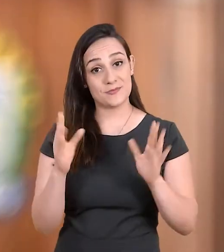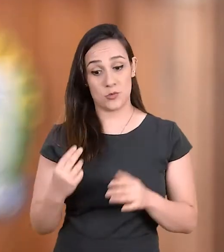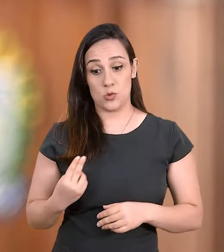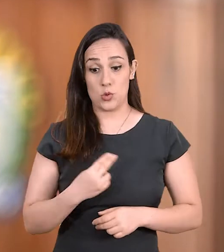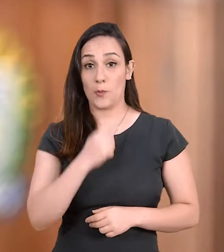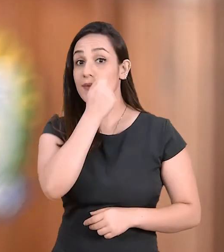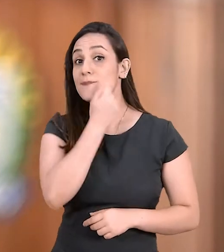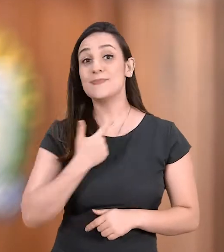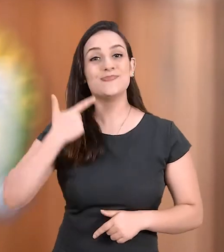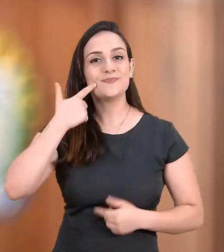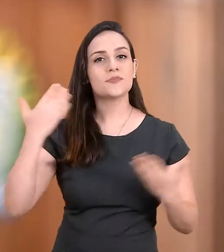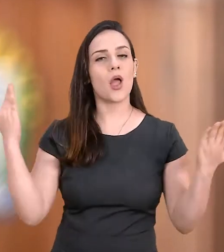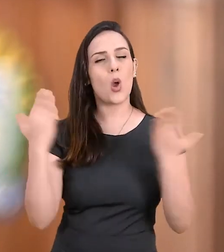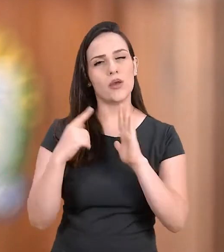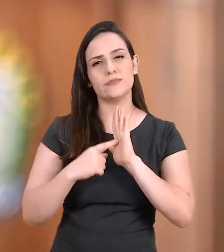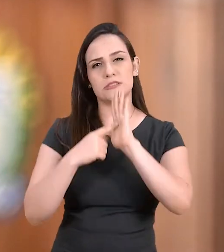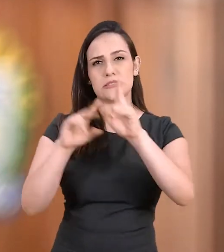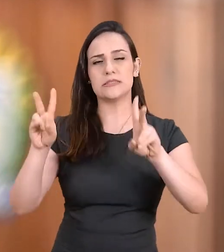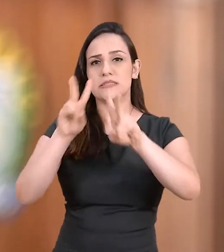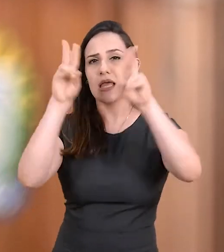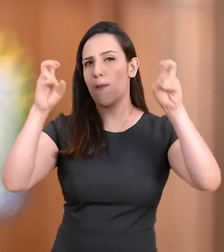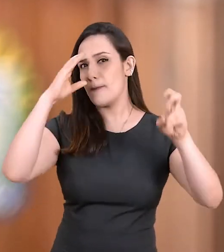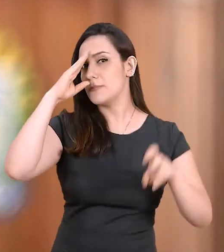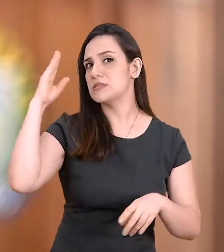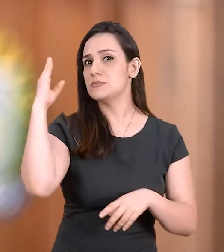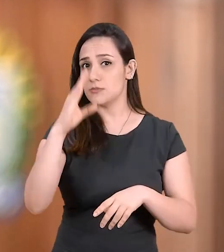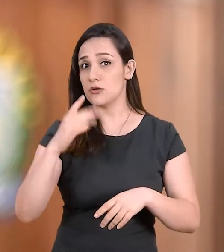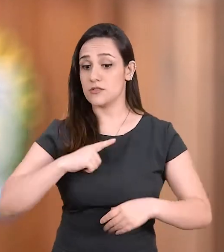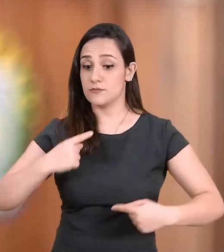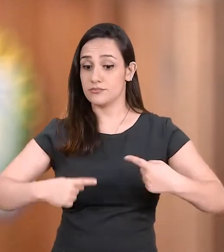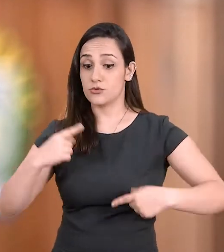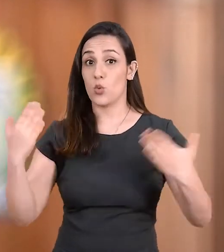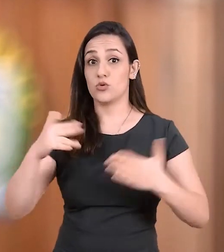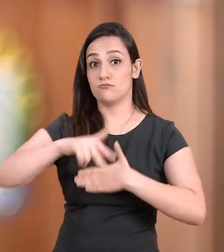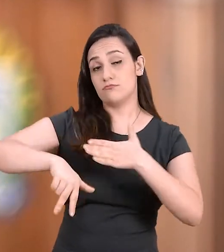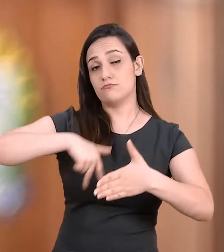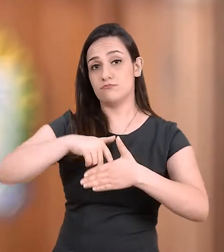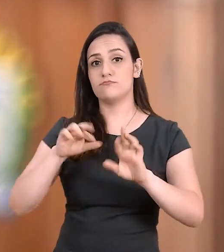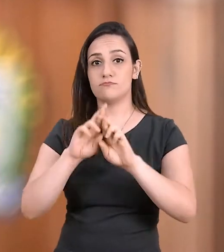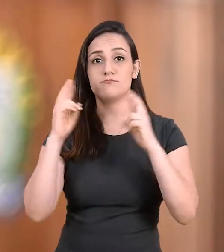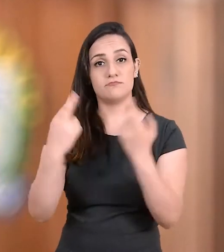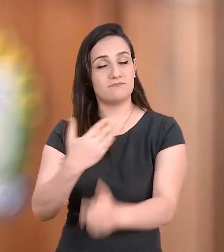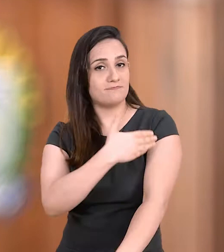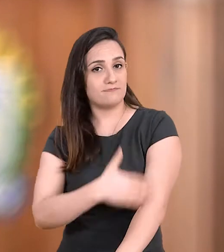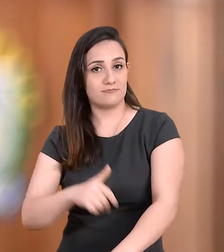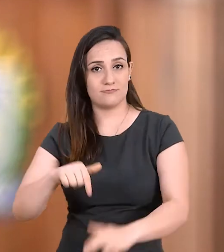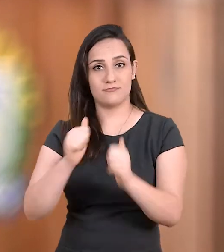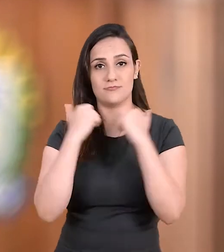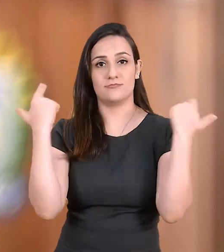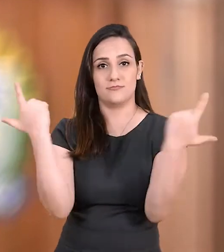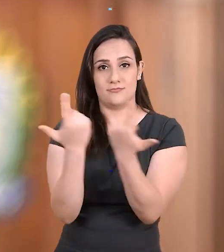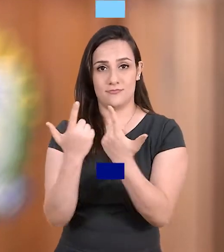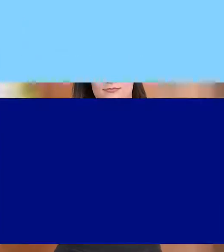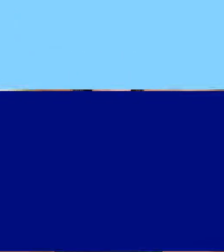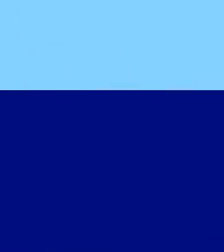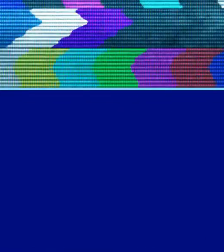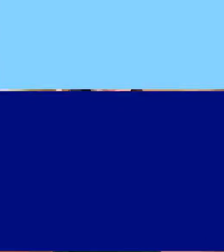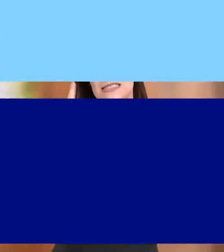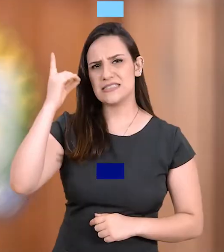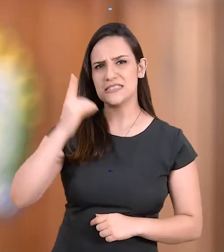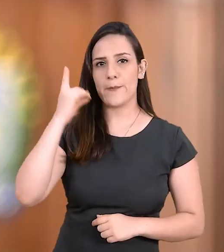Olá, eu sou Ana Paula Gimenez e apresento os principais assuntos debatidos na tribuna durante as sessões plenárias da Assembleia